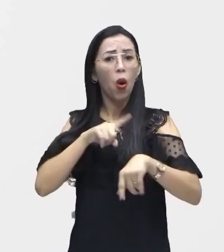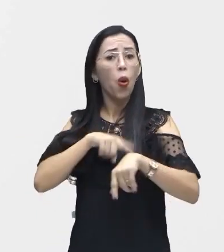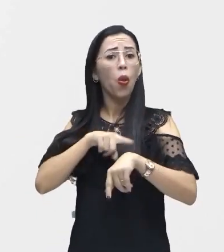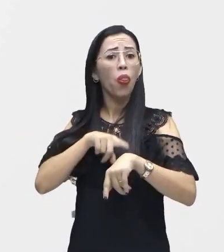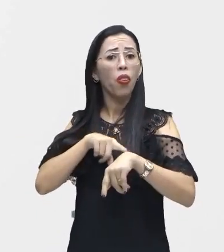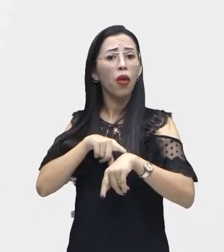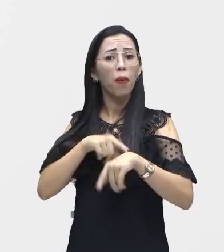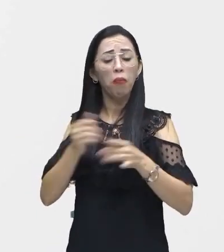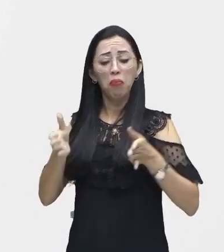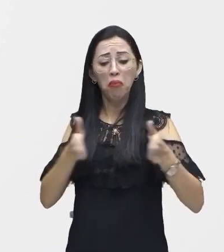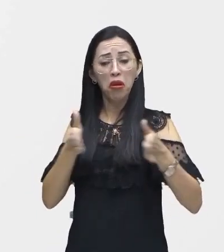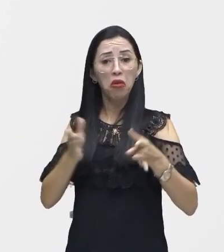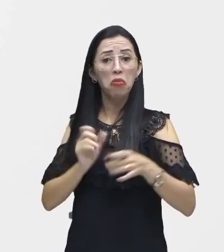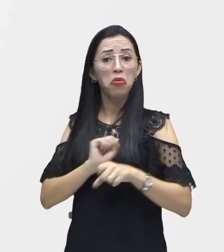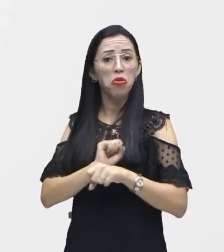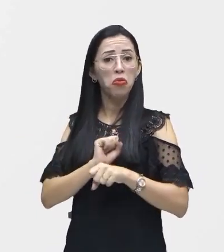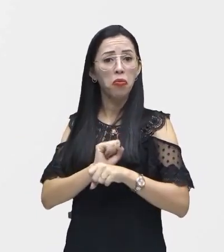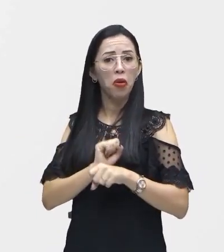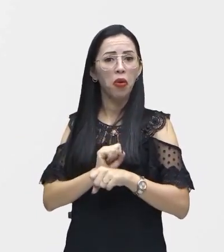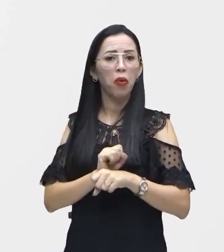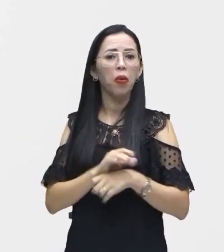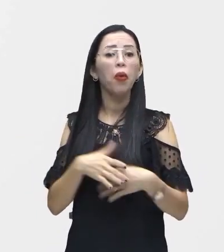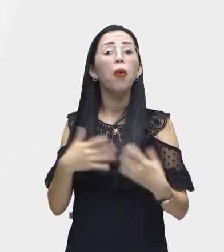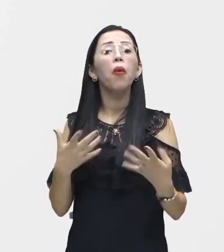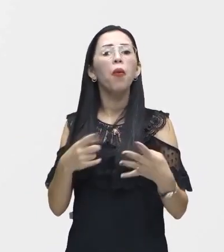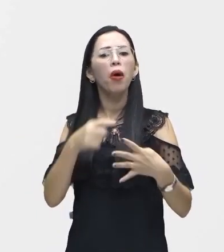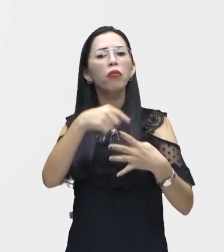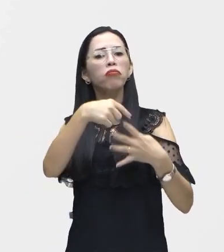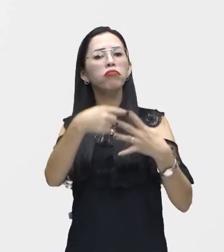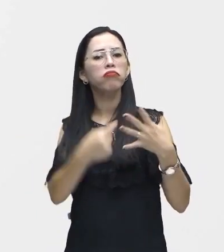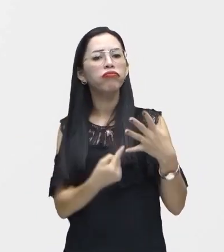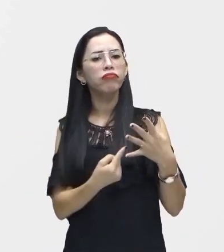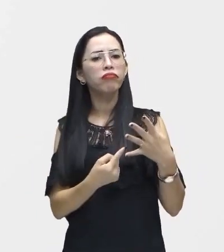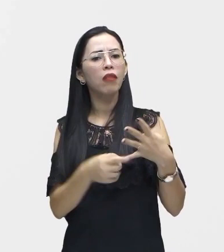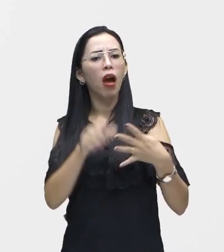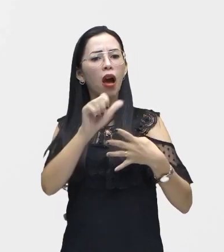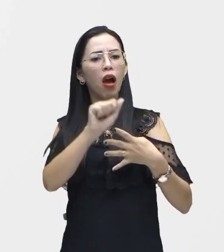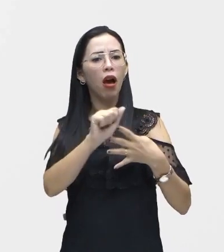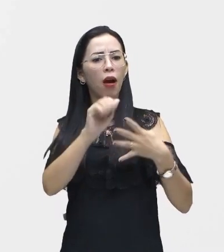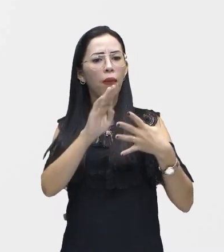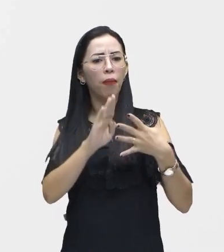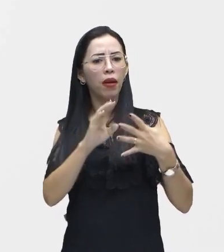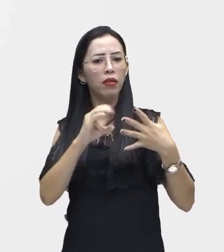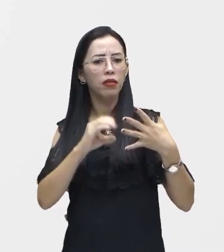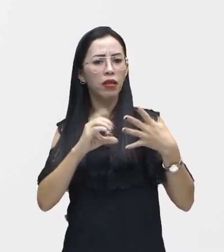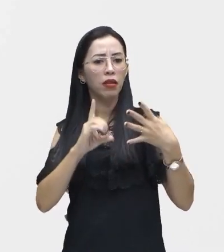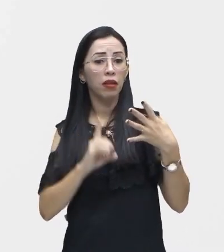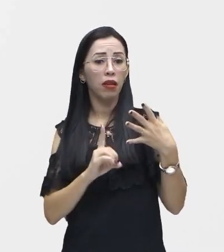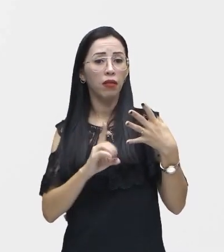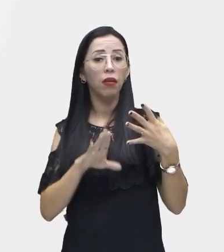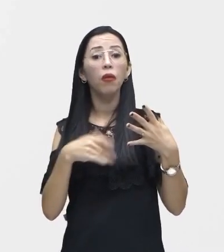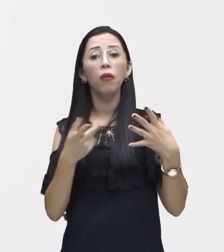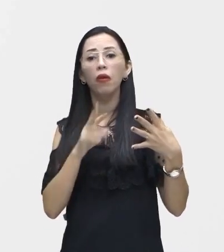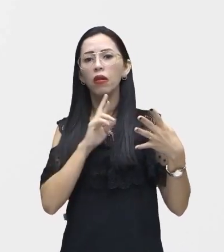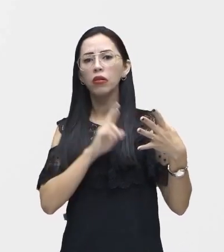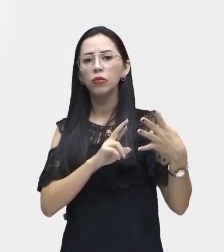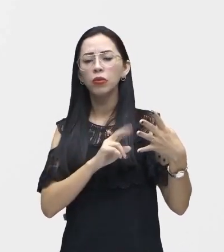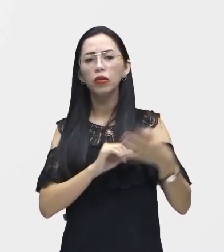dias, letra B, 70 dias, letra C, 80 dias, ou letra D, 90